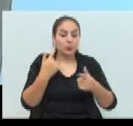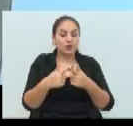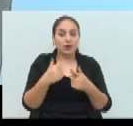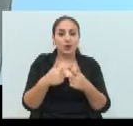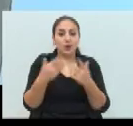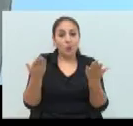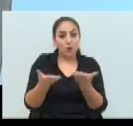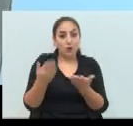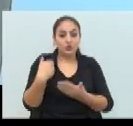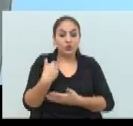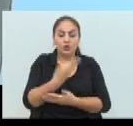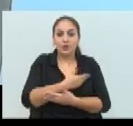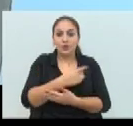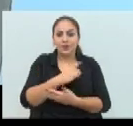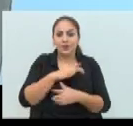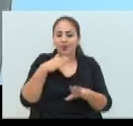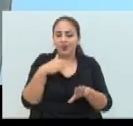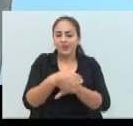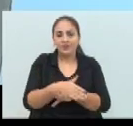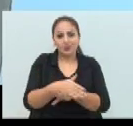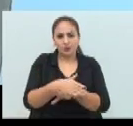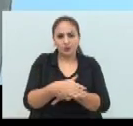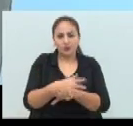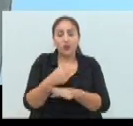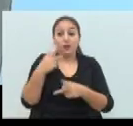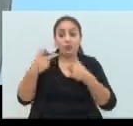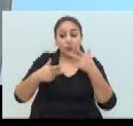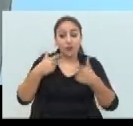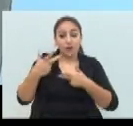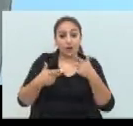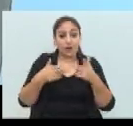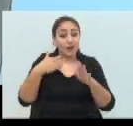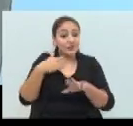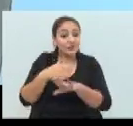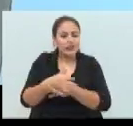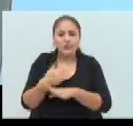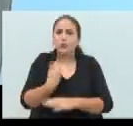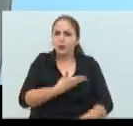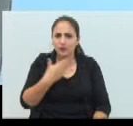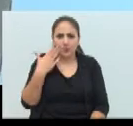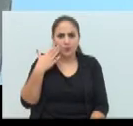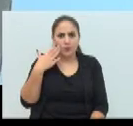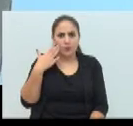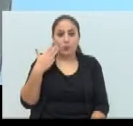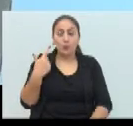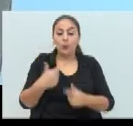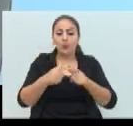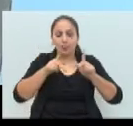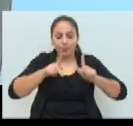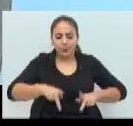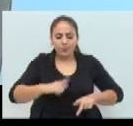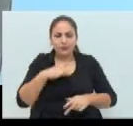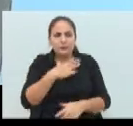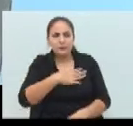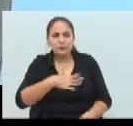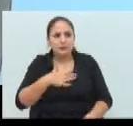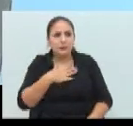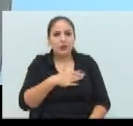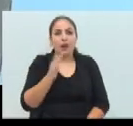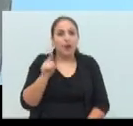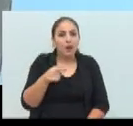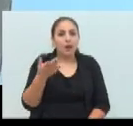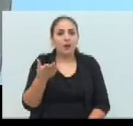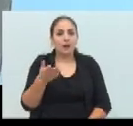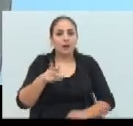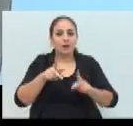até porque hoje a gente tem acesso, e eu estou dizendo isso, acesso mesmo, não só porque os pacientes têm essa